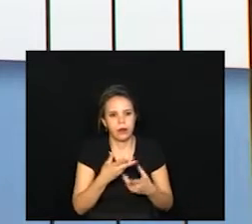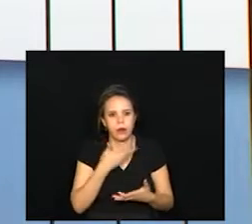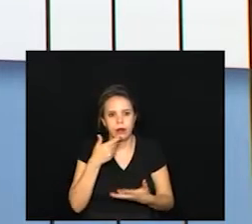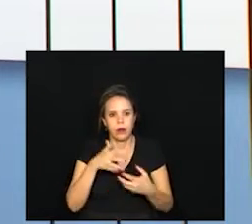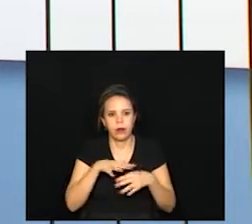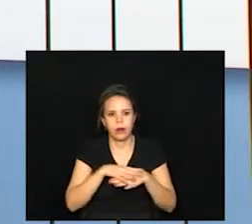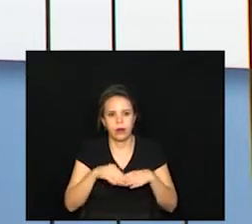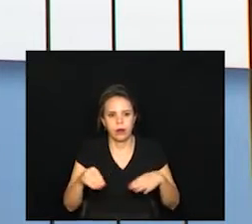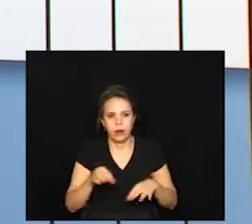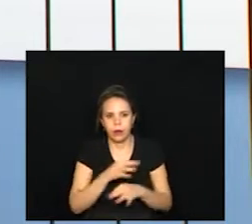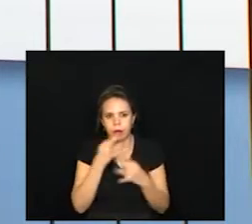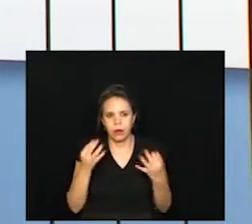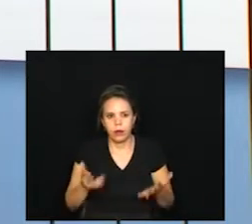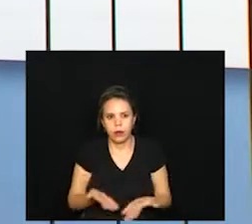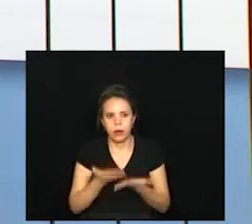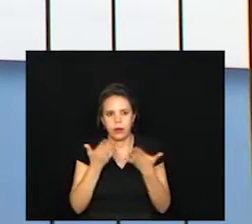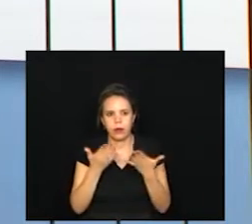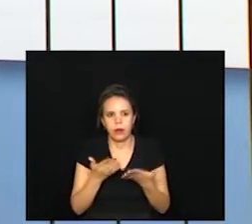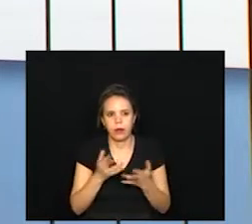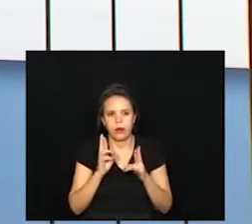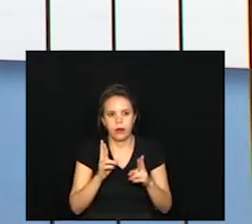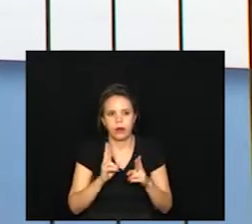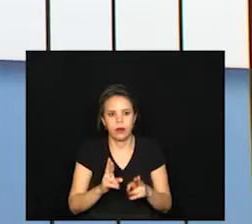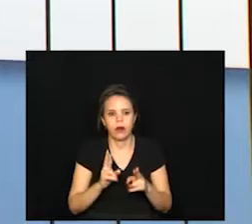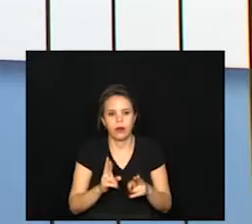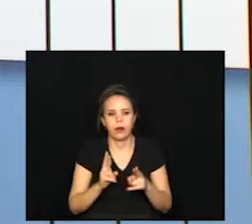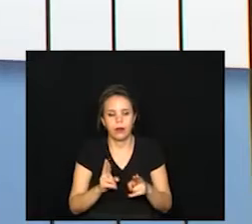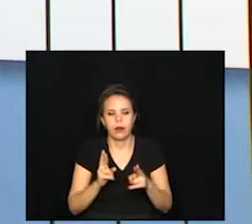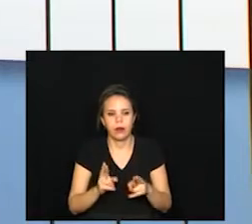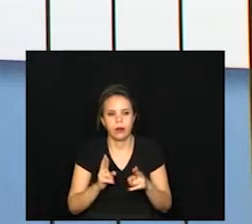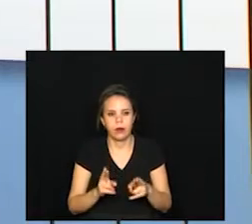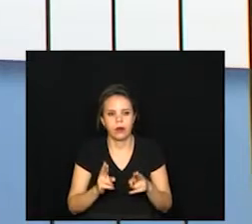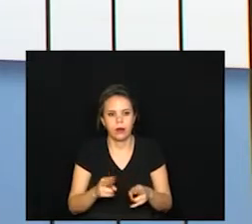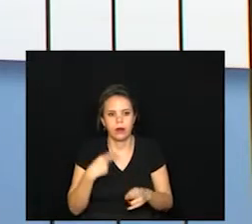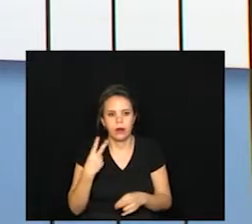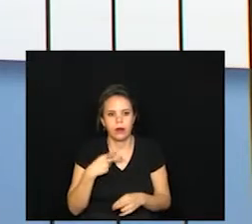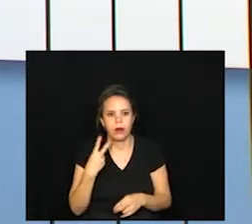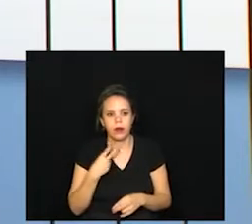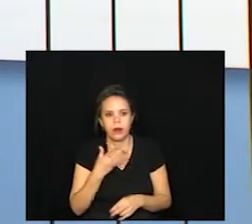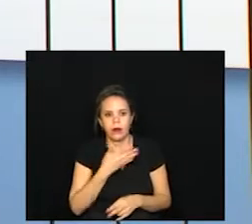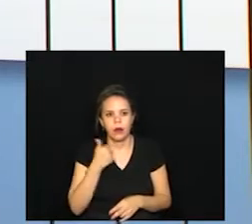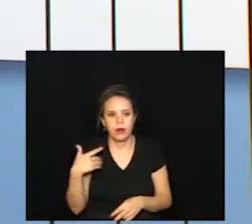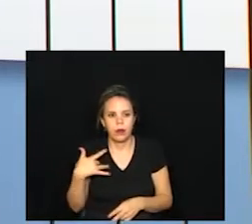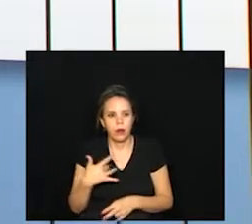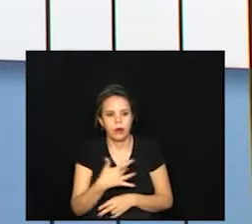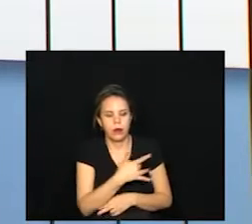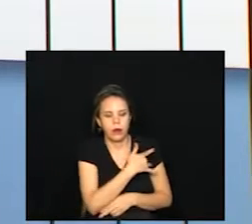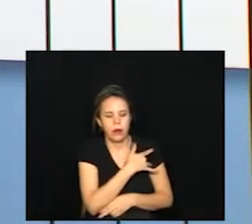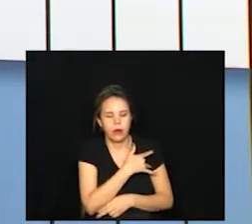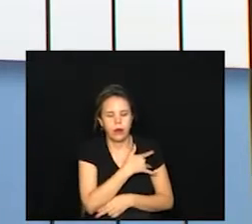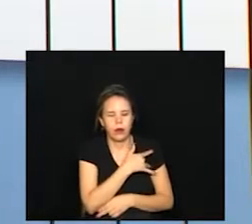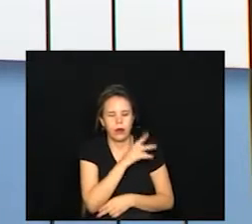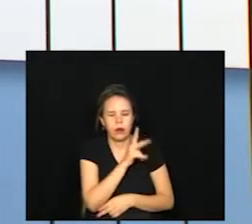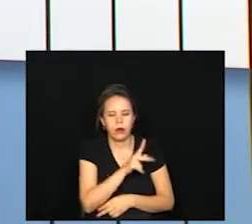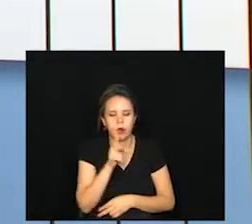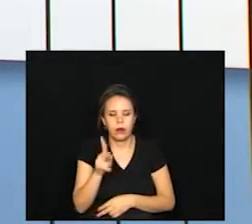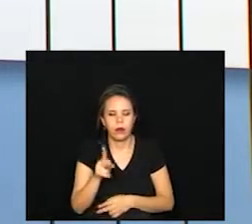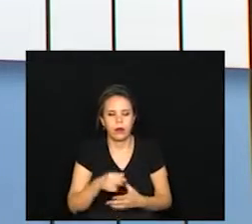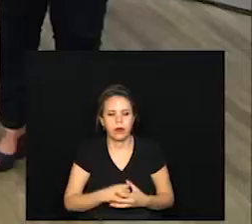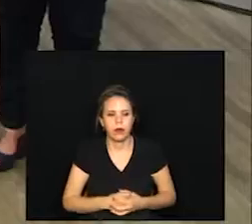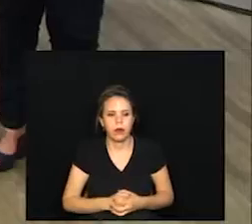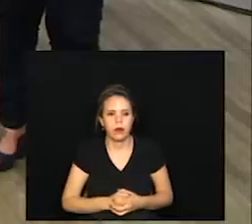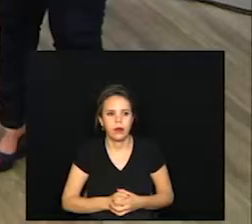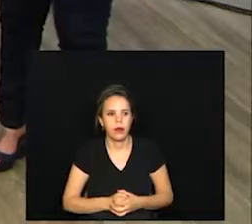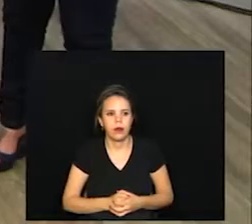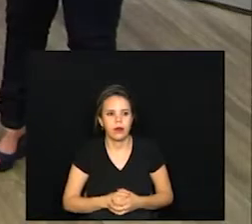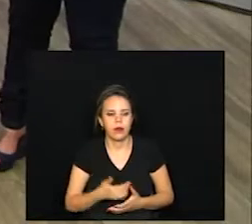recuperação são otimistas e a gente segue torcendo, então, por essa plena recuperação do vereador, professor Alberto.